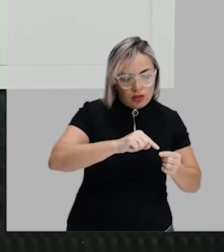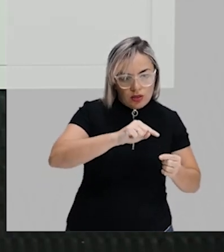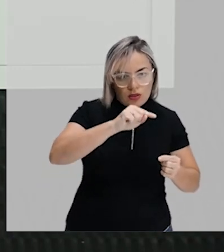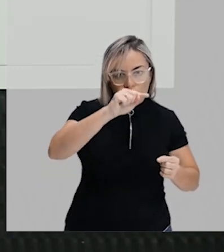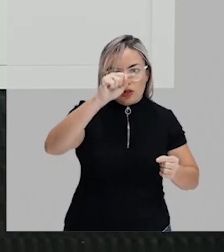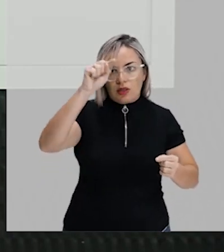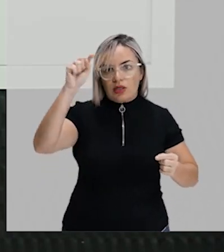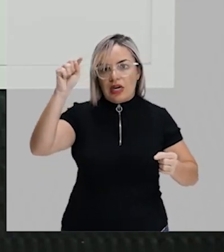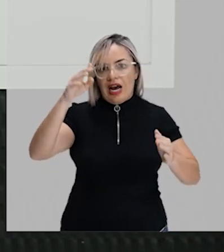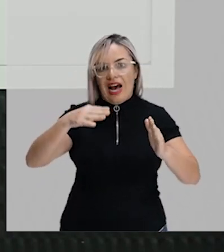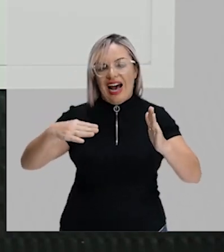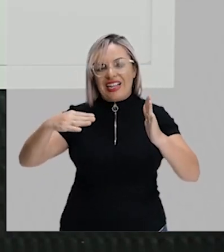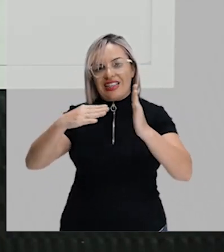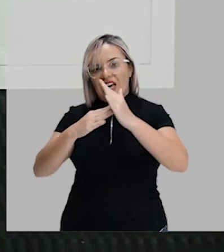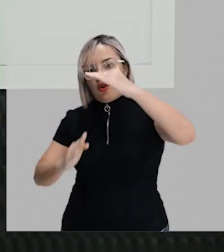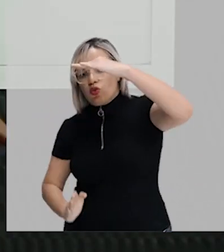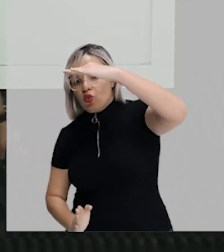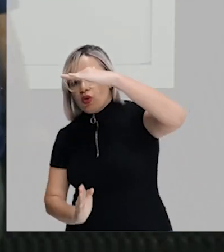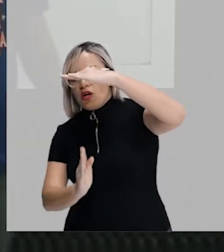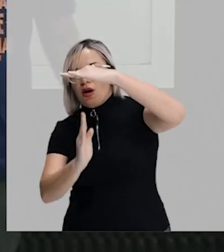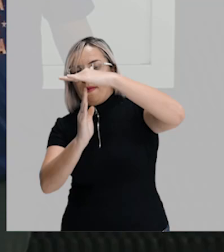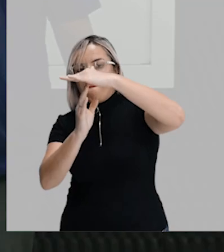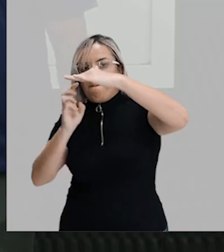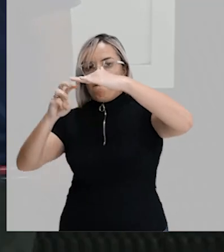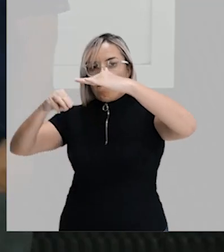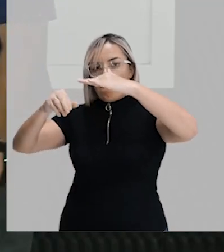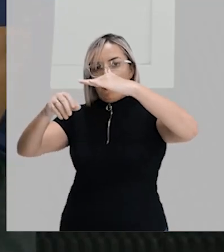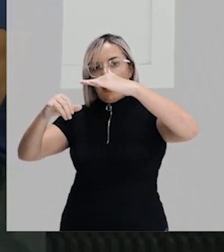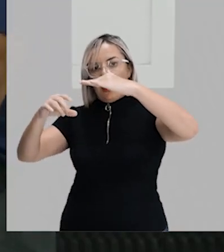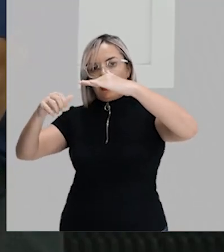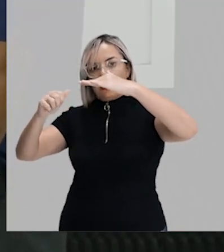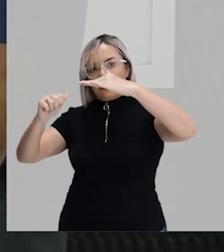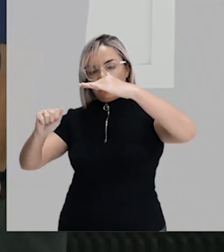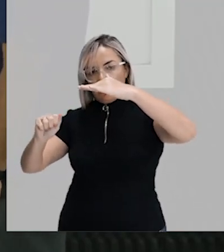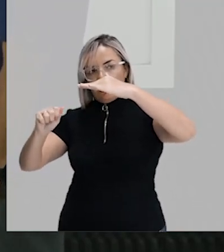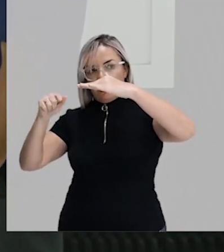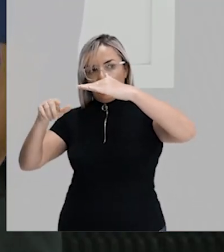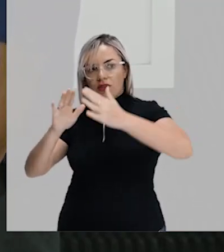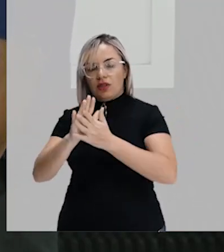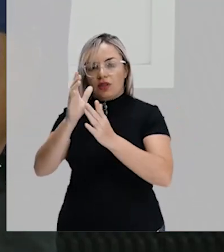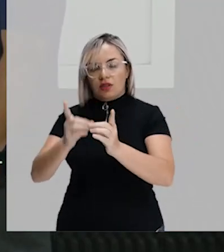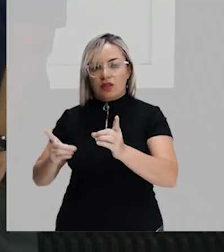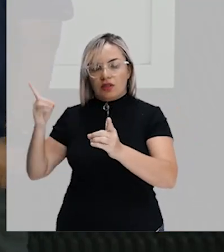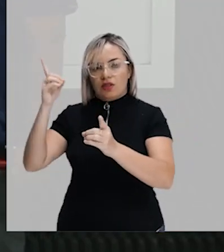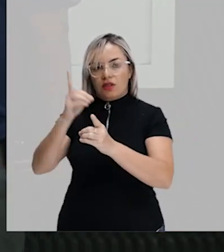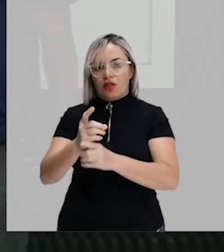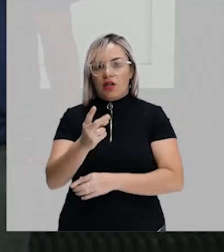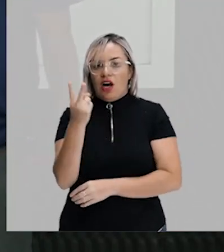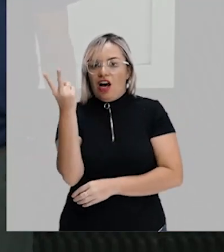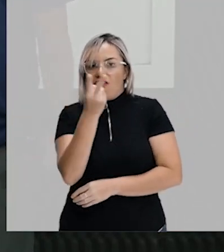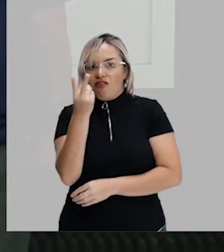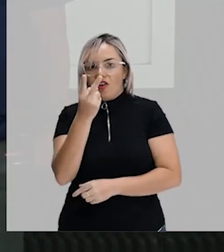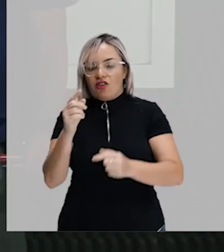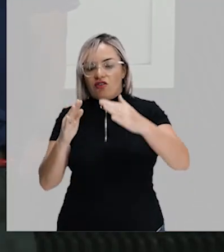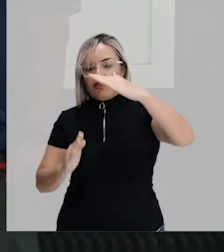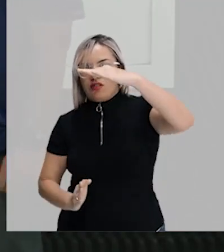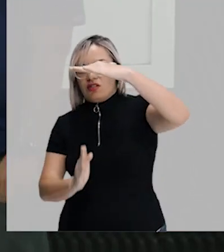nós vamos encontrar o seguinte. Ó. Lá na altura máxima, a velocidade é zero.